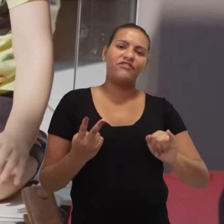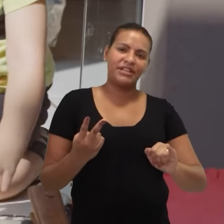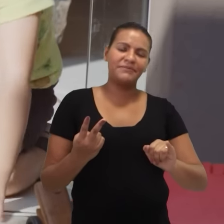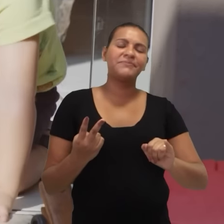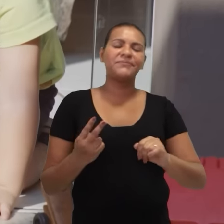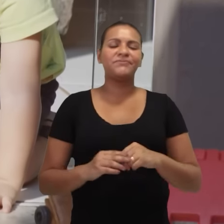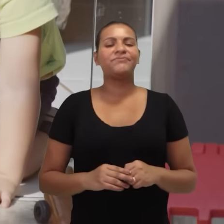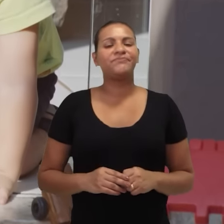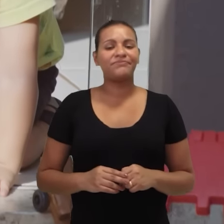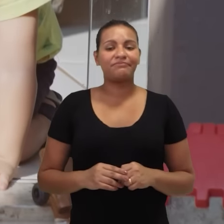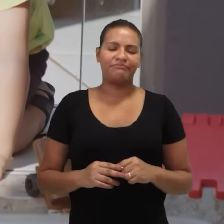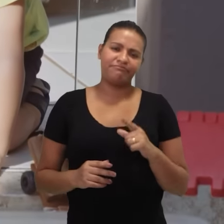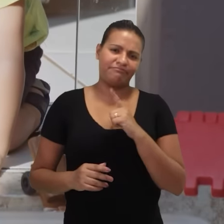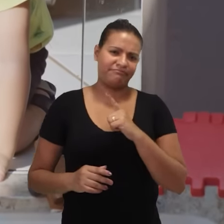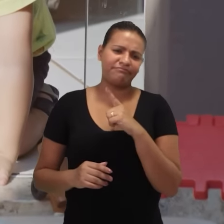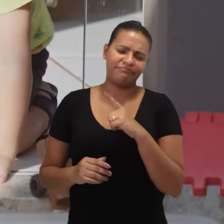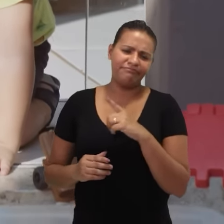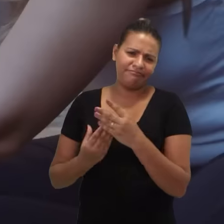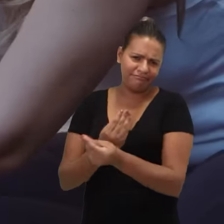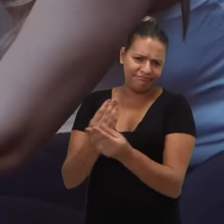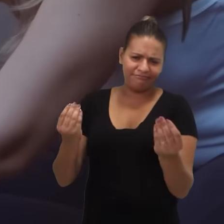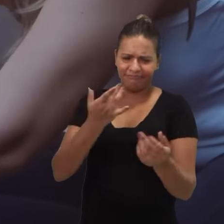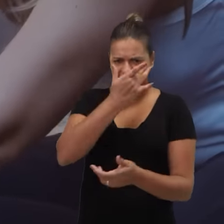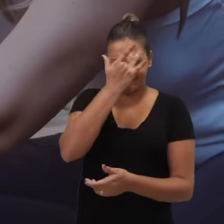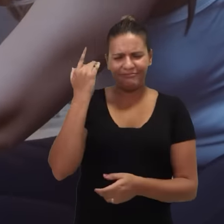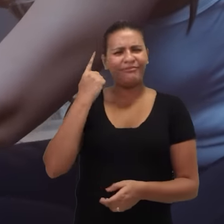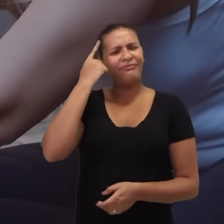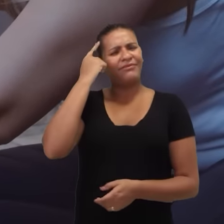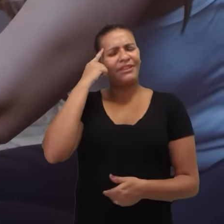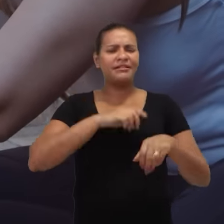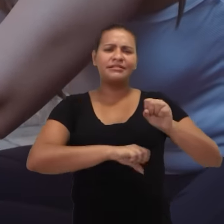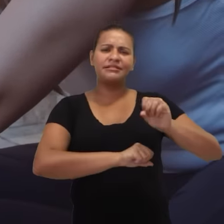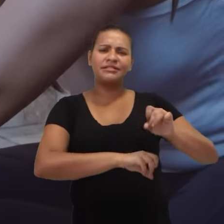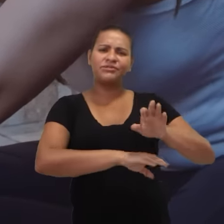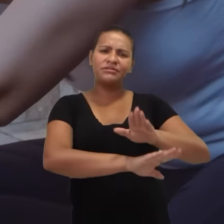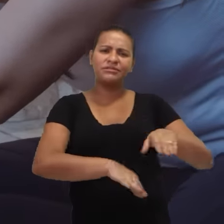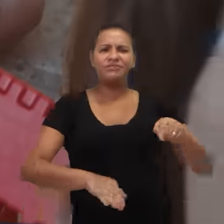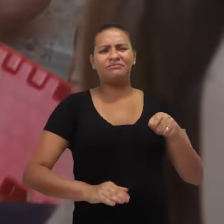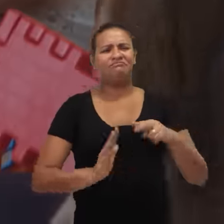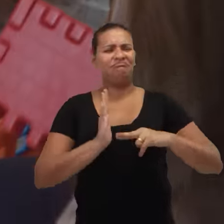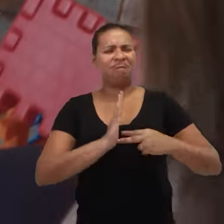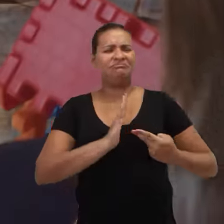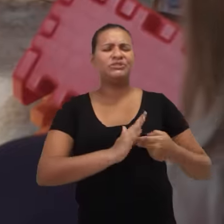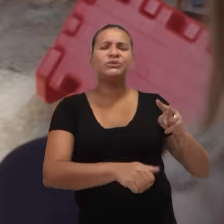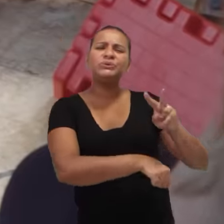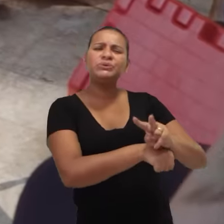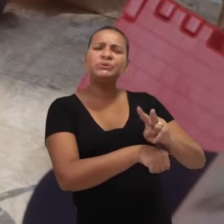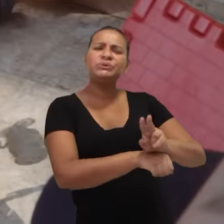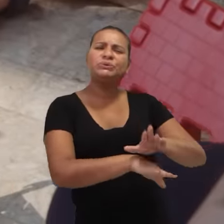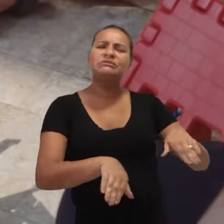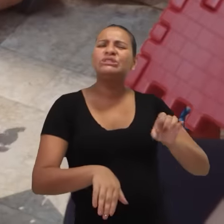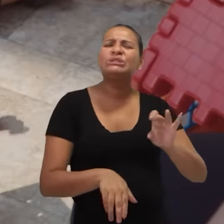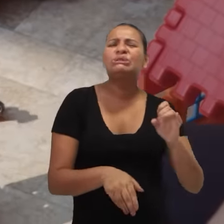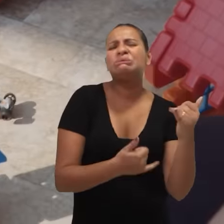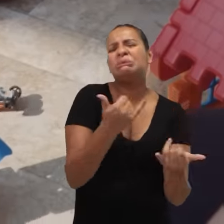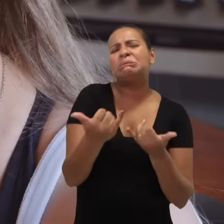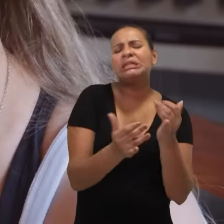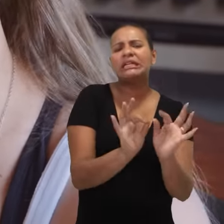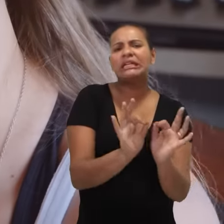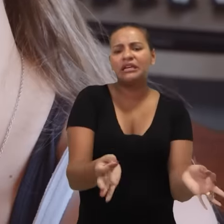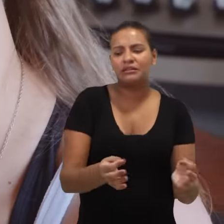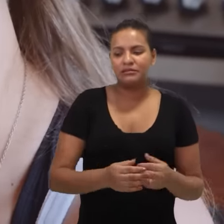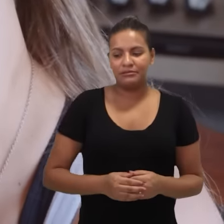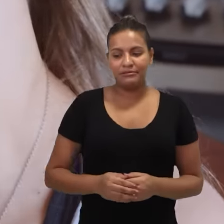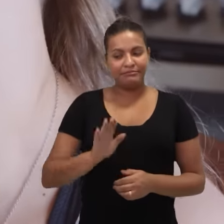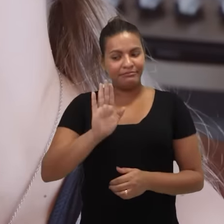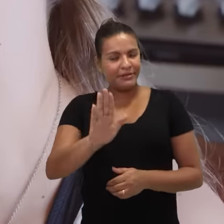com 1 ano e 9 meses agora. Tem muita gente que vê a educação infantil como, ah, vou levar lá que vai cuidar da criança. Ah,